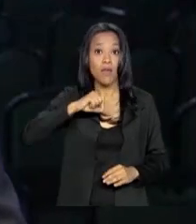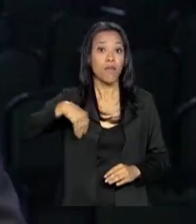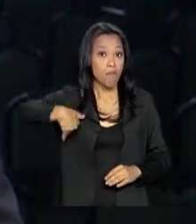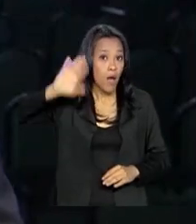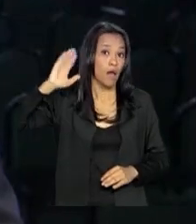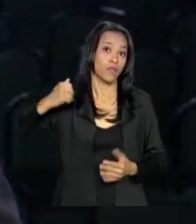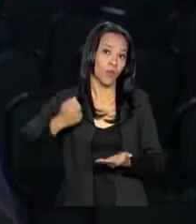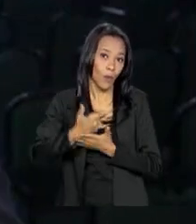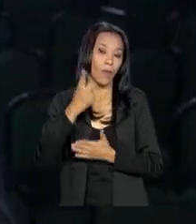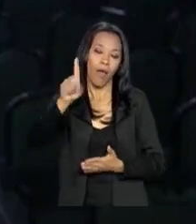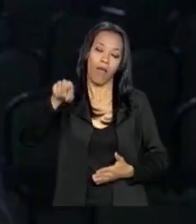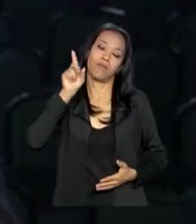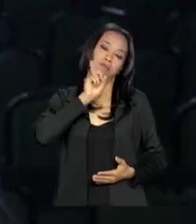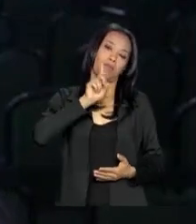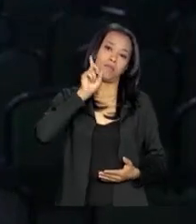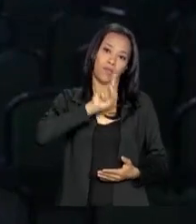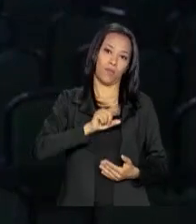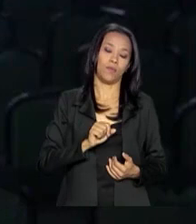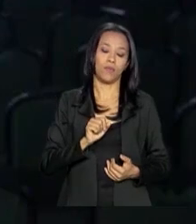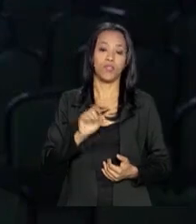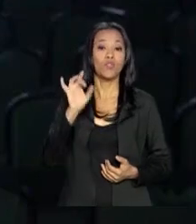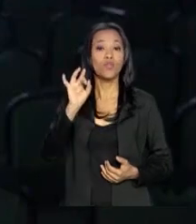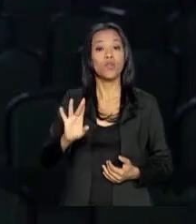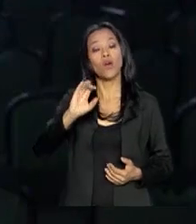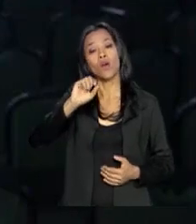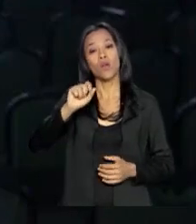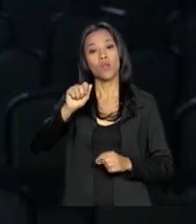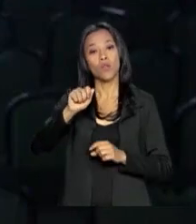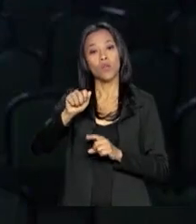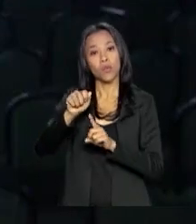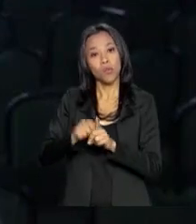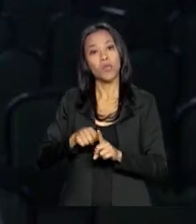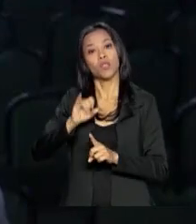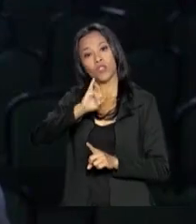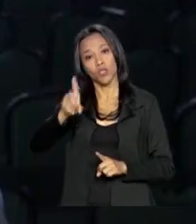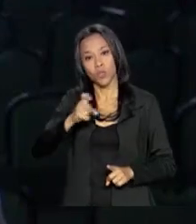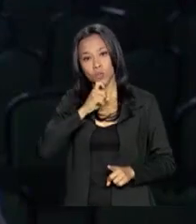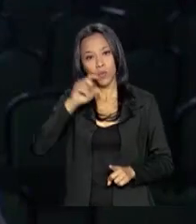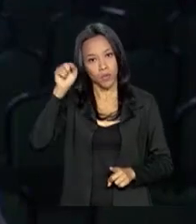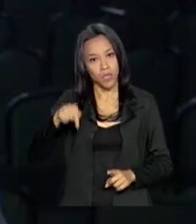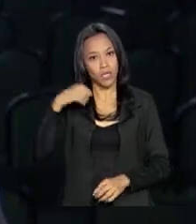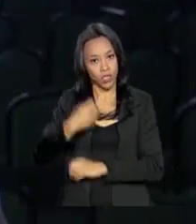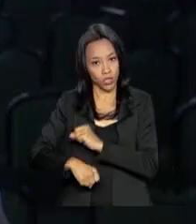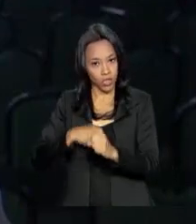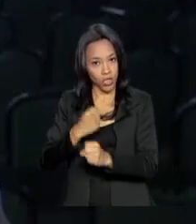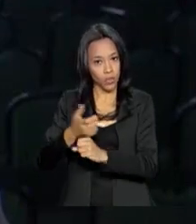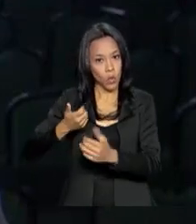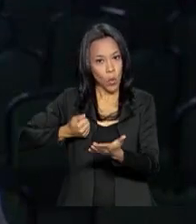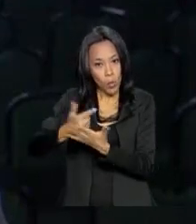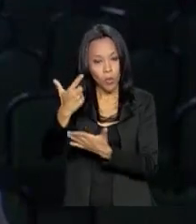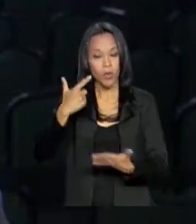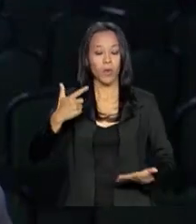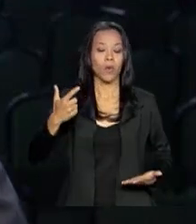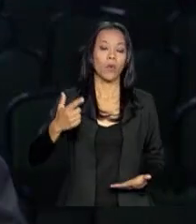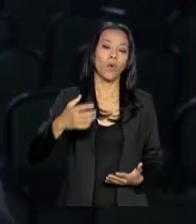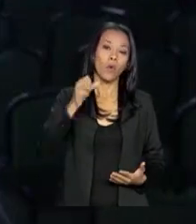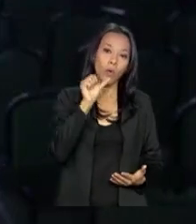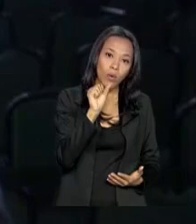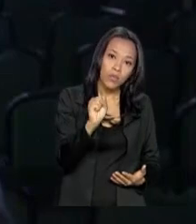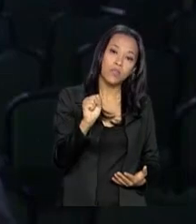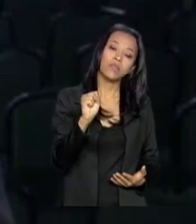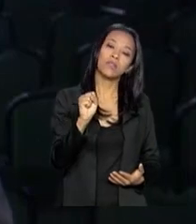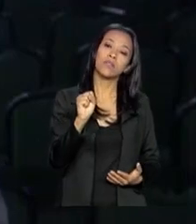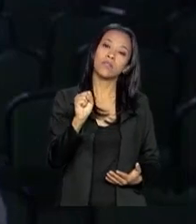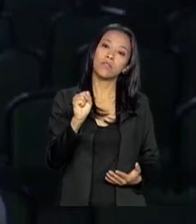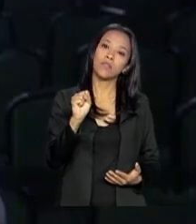brasileiro é os Estados Unidos, que só em julho desse ano chegou a comprar cerca de